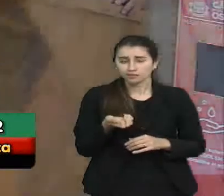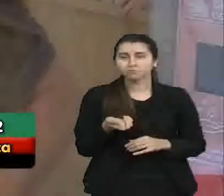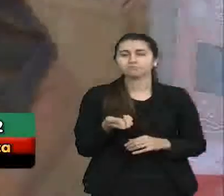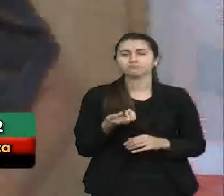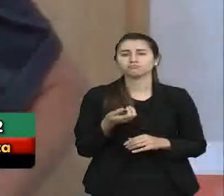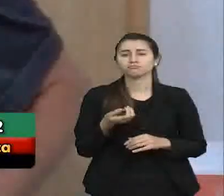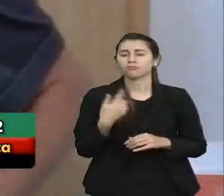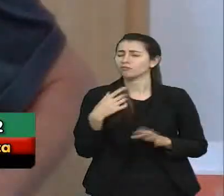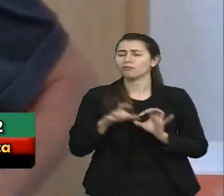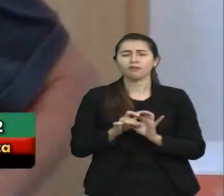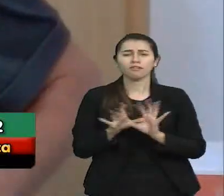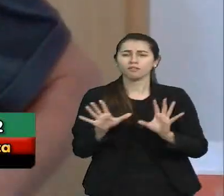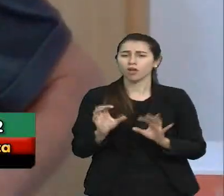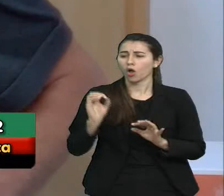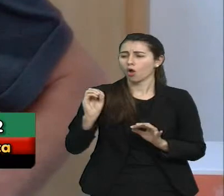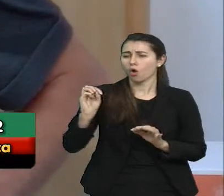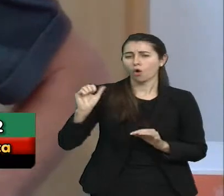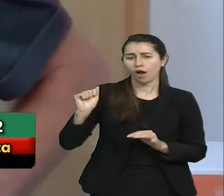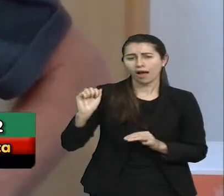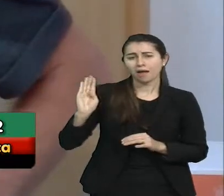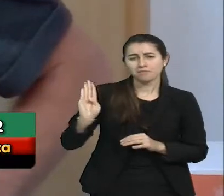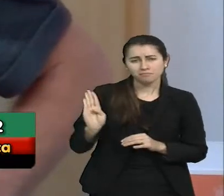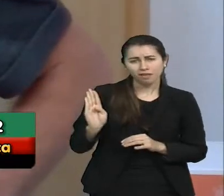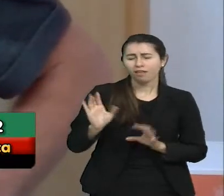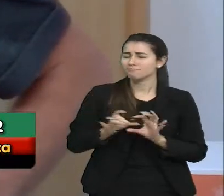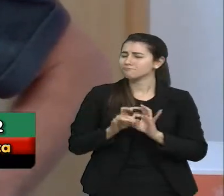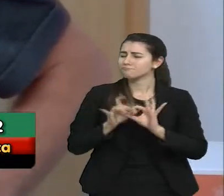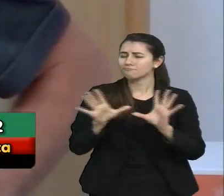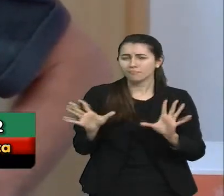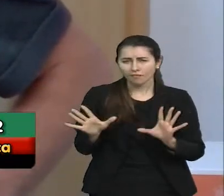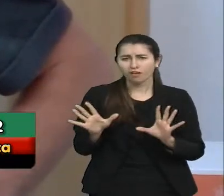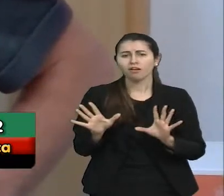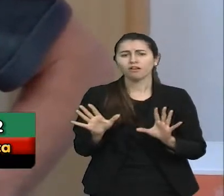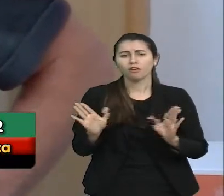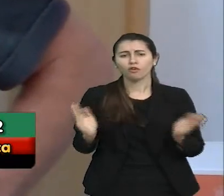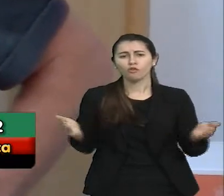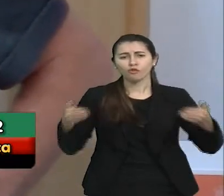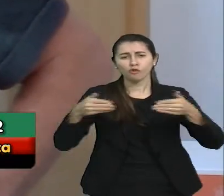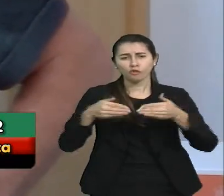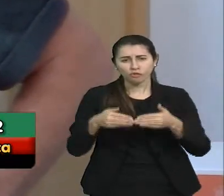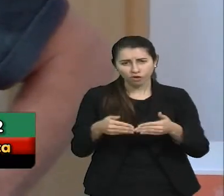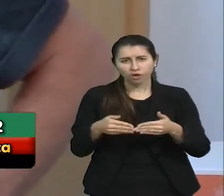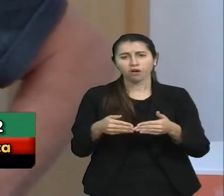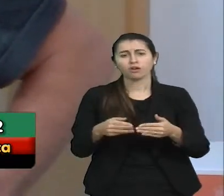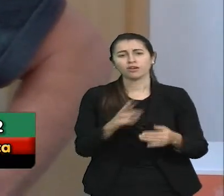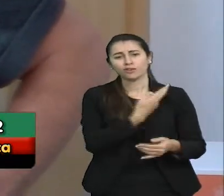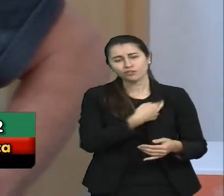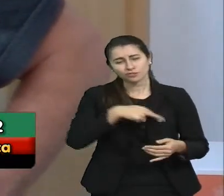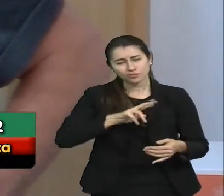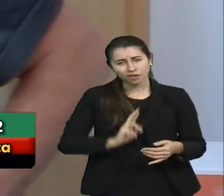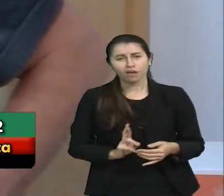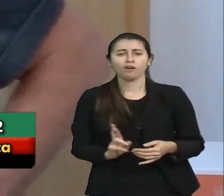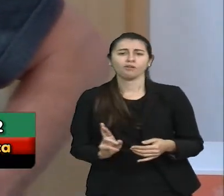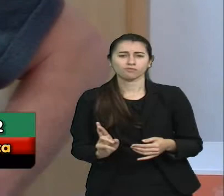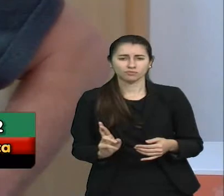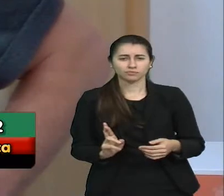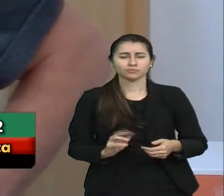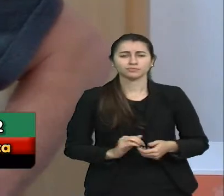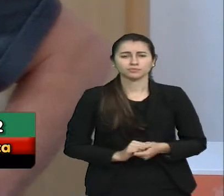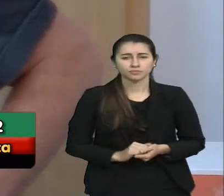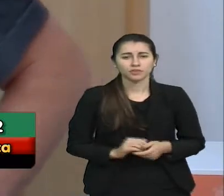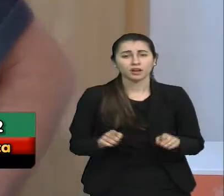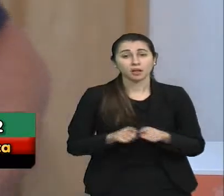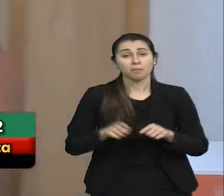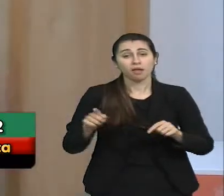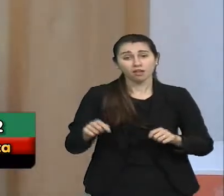Brasil, subseção Osasco, à disposição do Fórum Interreligioso do Estado de São Paulo e também aqui do Fórum Municipal de